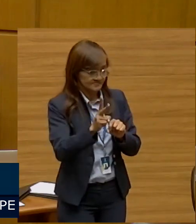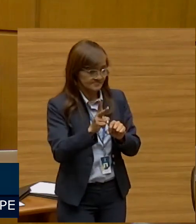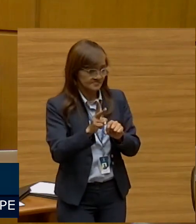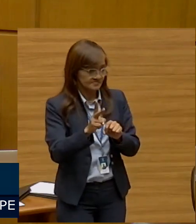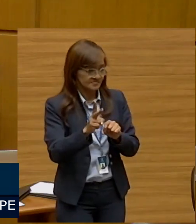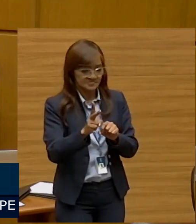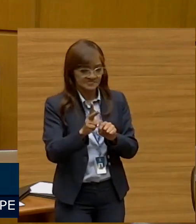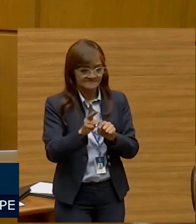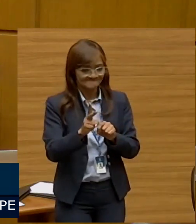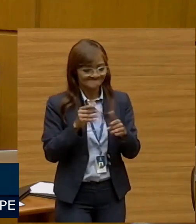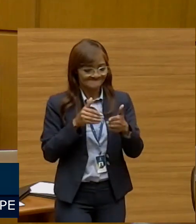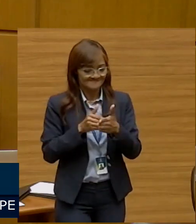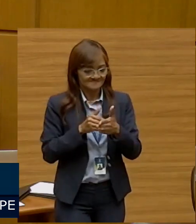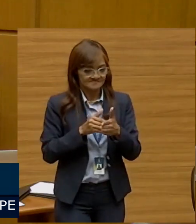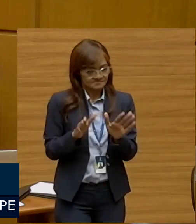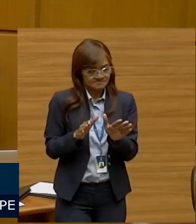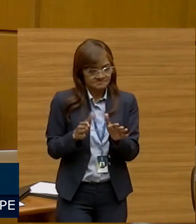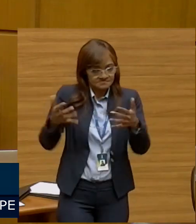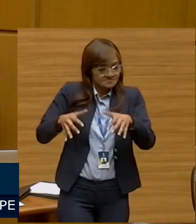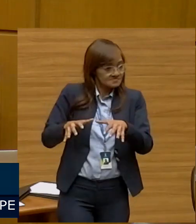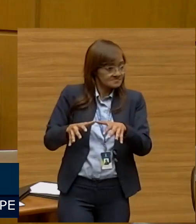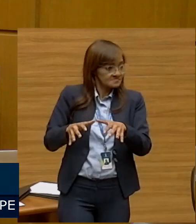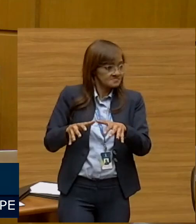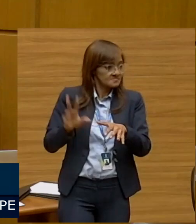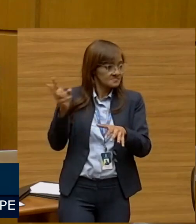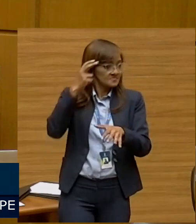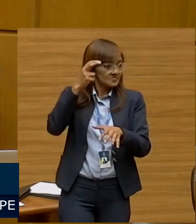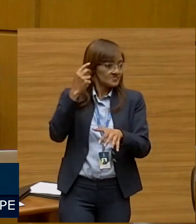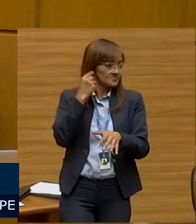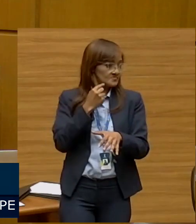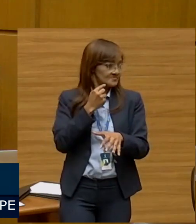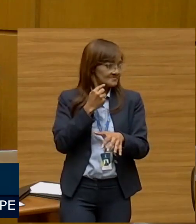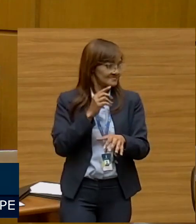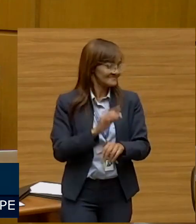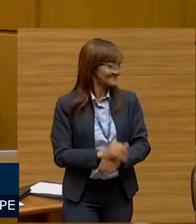do diferente. A sociedade e a organização das instituições...